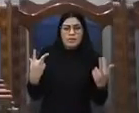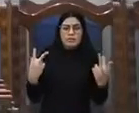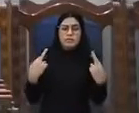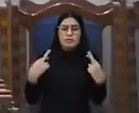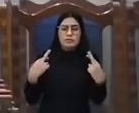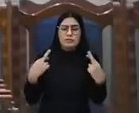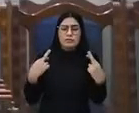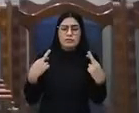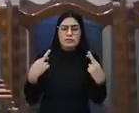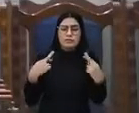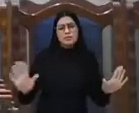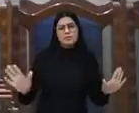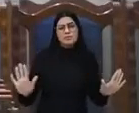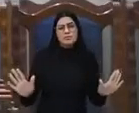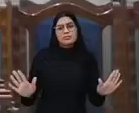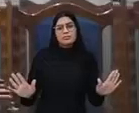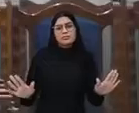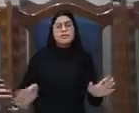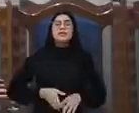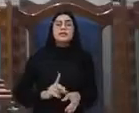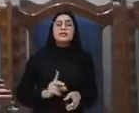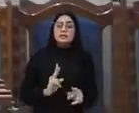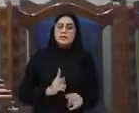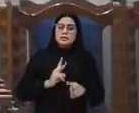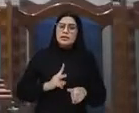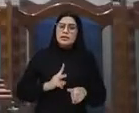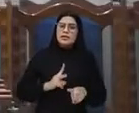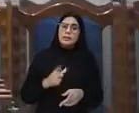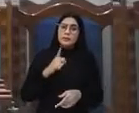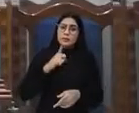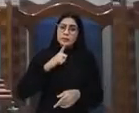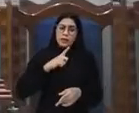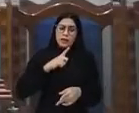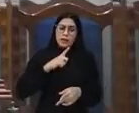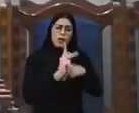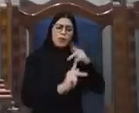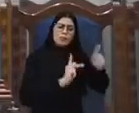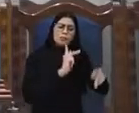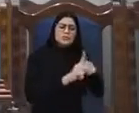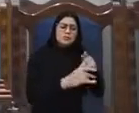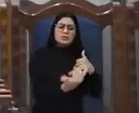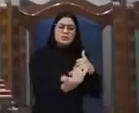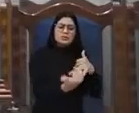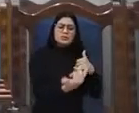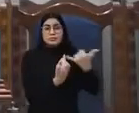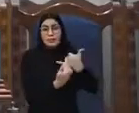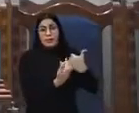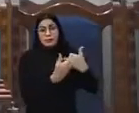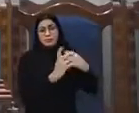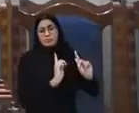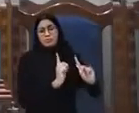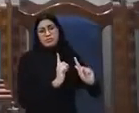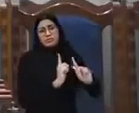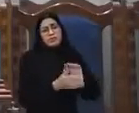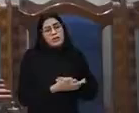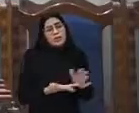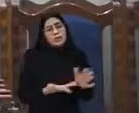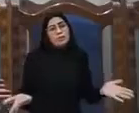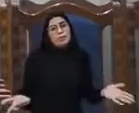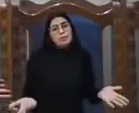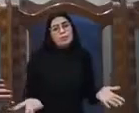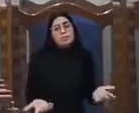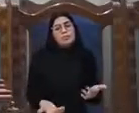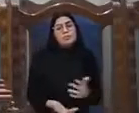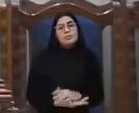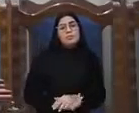Jesus foi assim. Sempre uns escarnecem, outros dizem, acerca disso a gente ouve outra hora. Mas glória a Deus que teve um terceiro